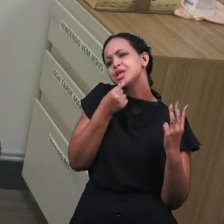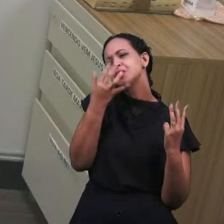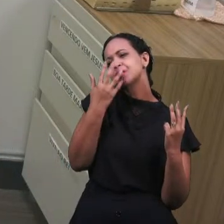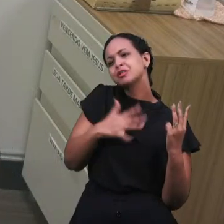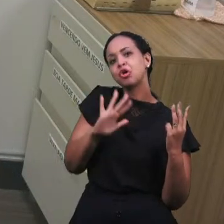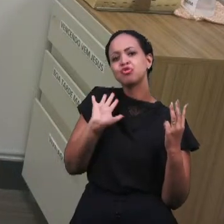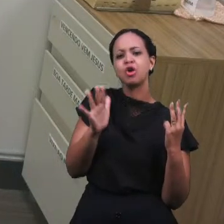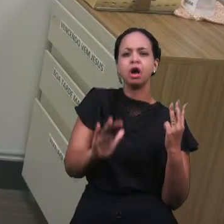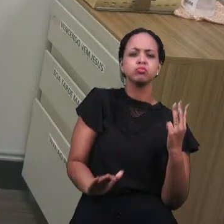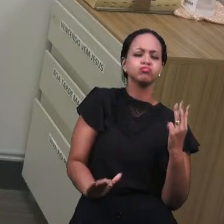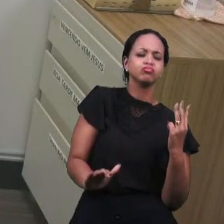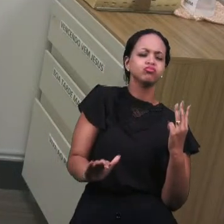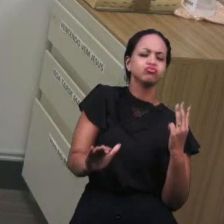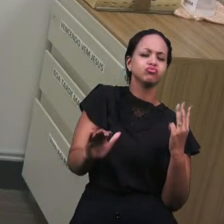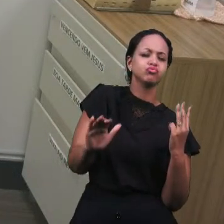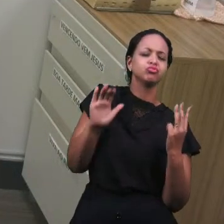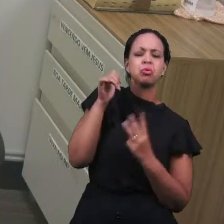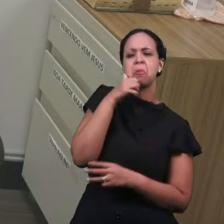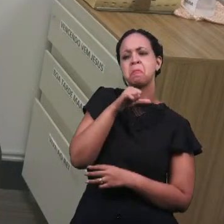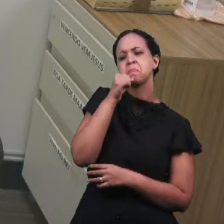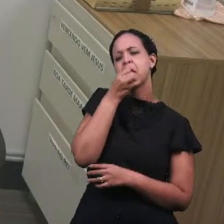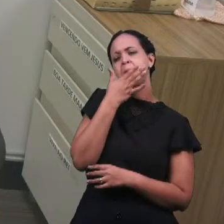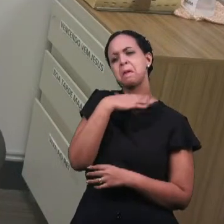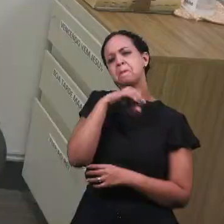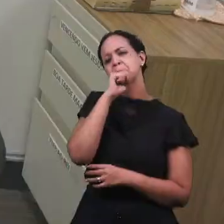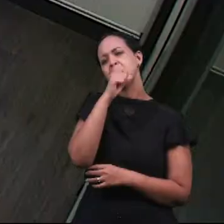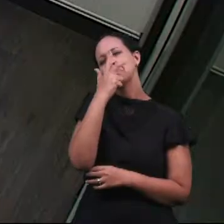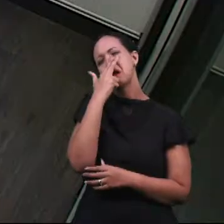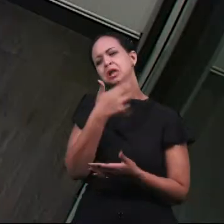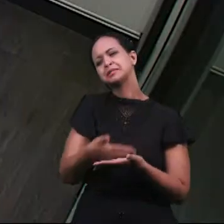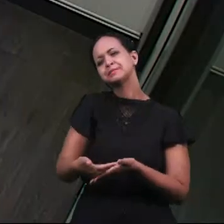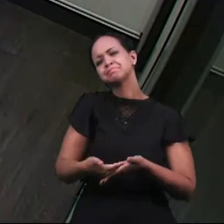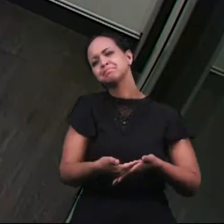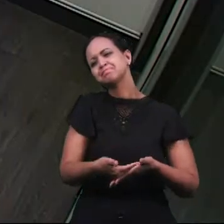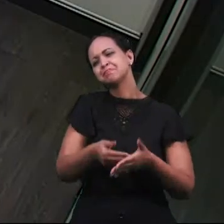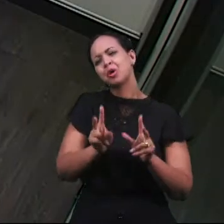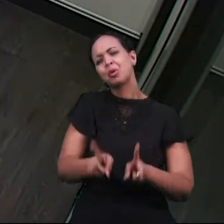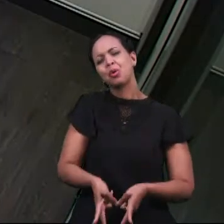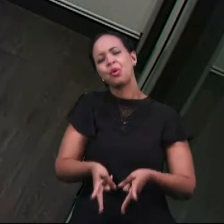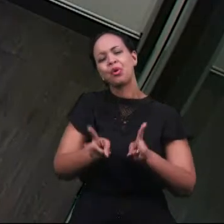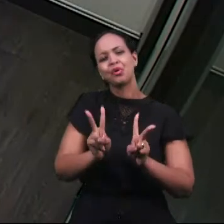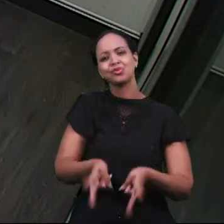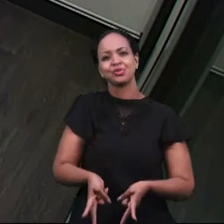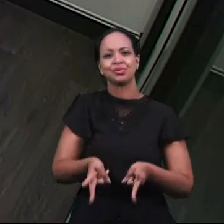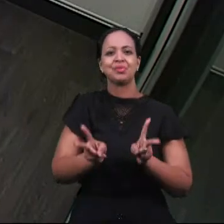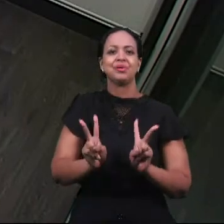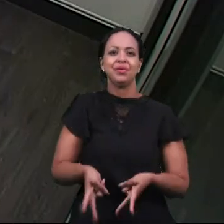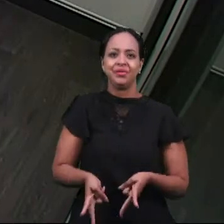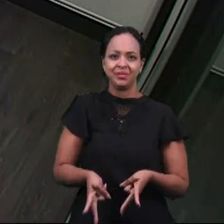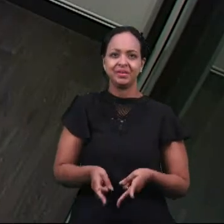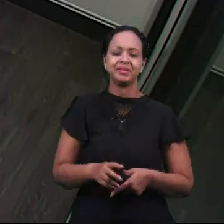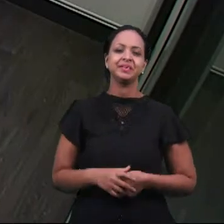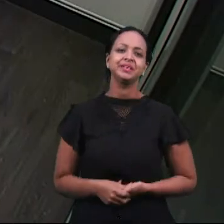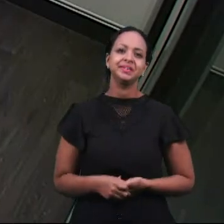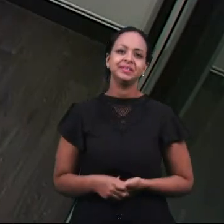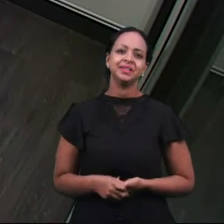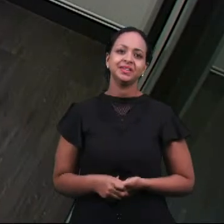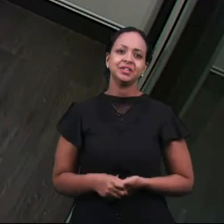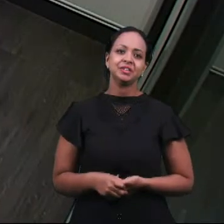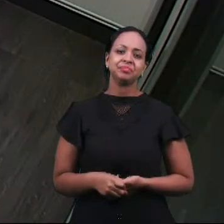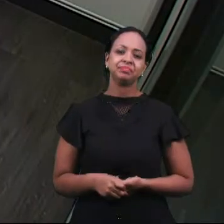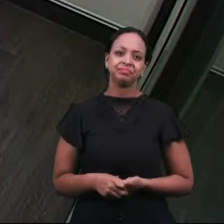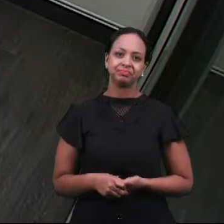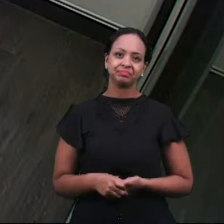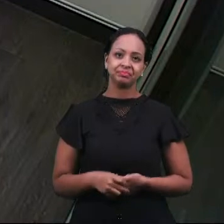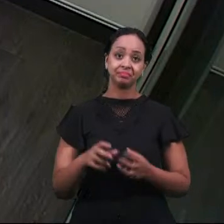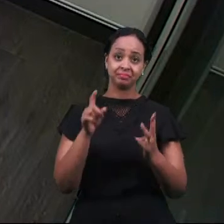enormes, né? O pai e a mãe é dessa forma, né, pastor? Pra gente... Não tem jeito, sempre. Pra gente, os nossos filhos, né? Não tem jeito.